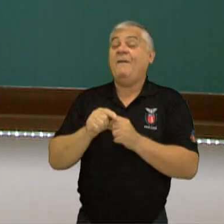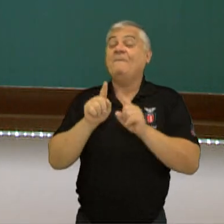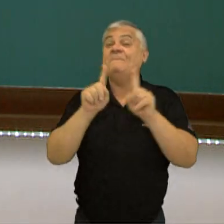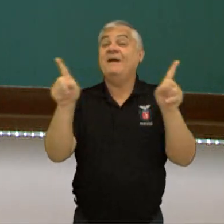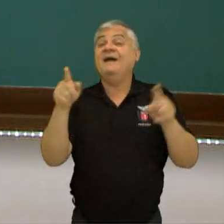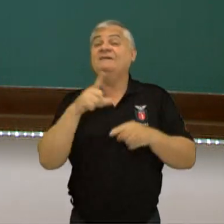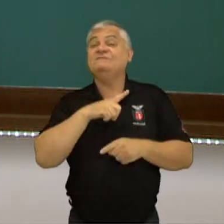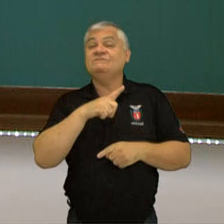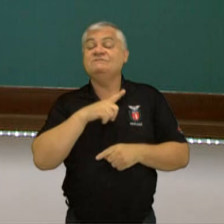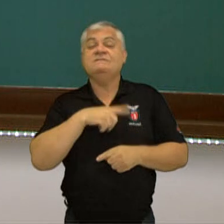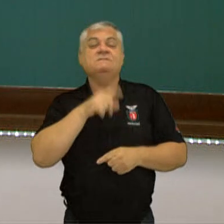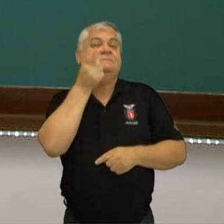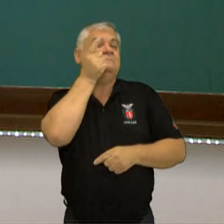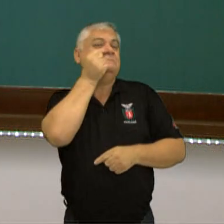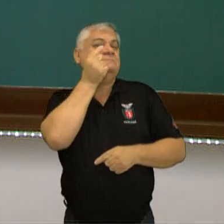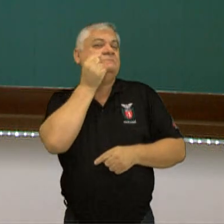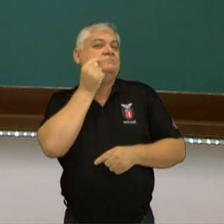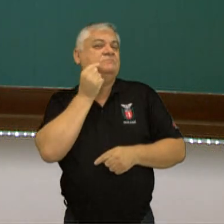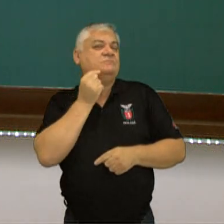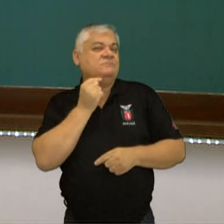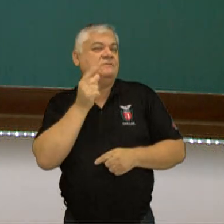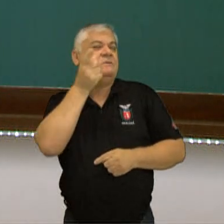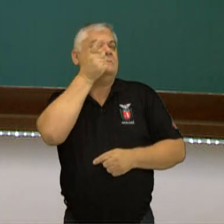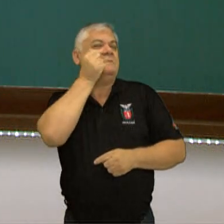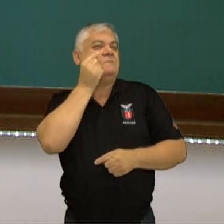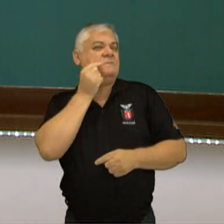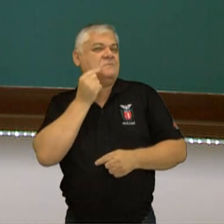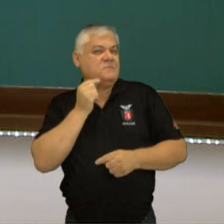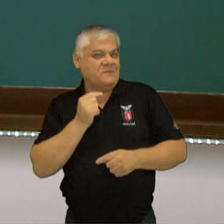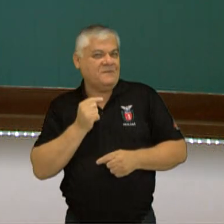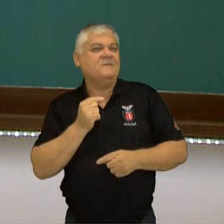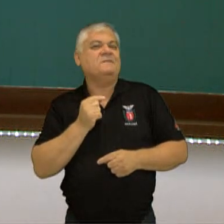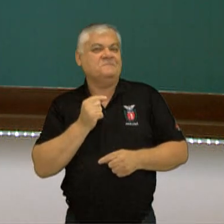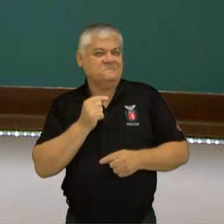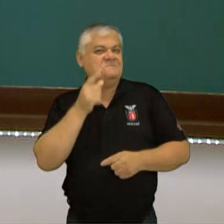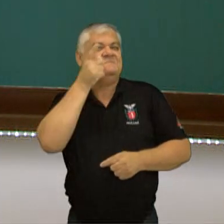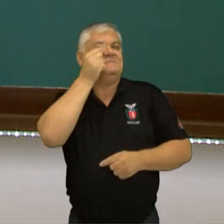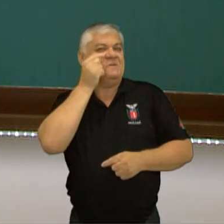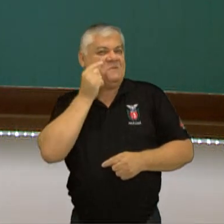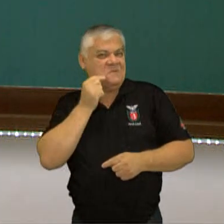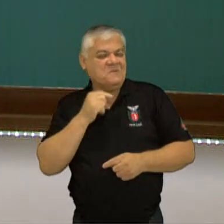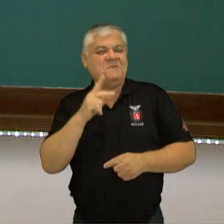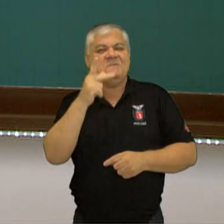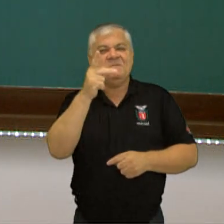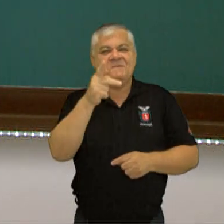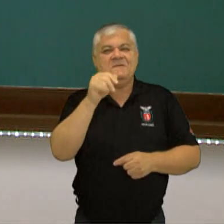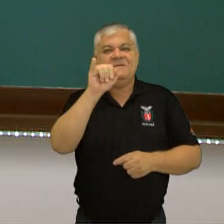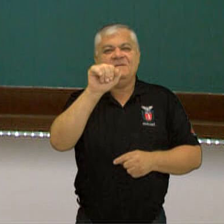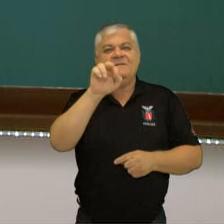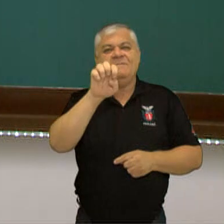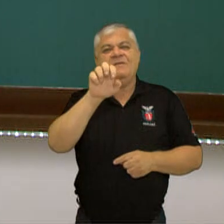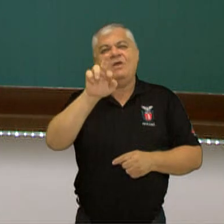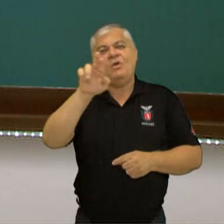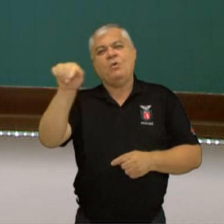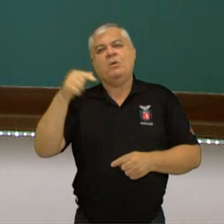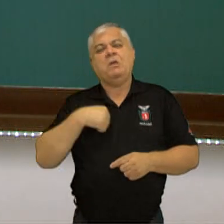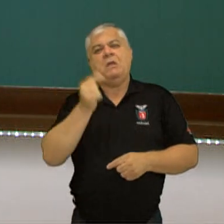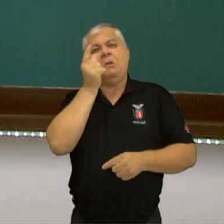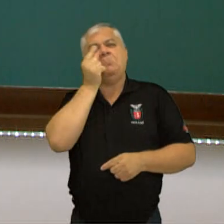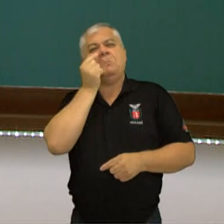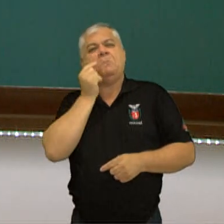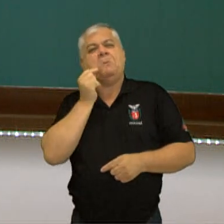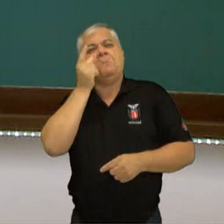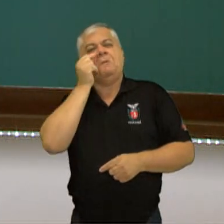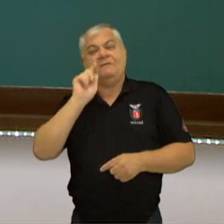do português, o lacrimoso perene. O que é isso, lacrimoso? É o eterno chorão. Não